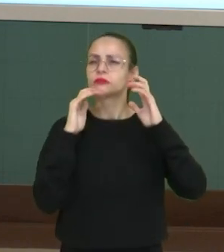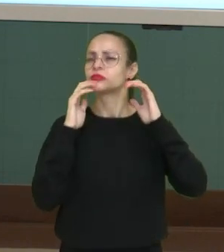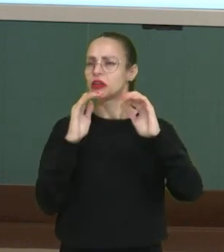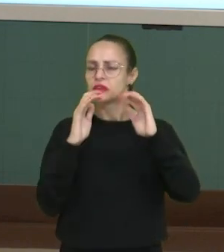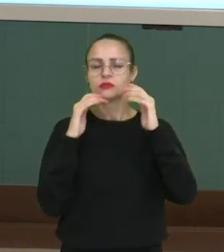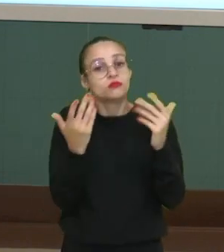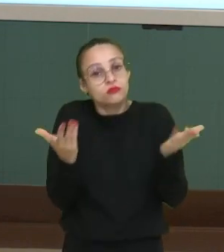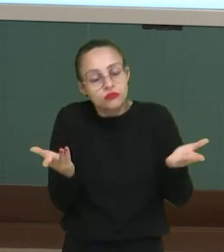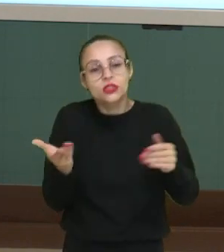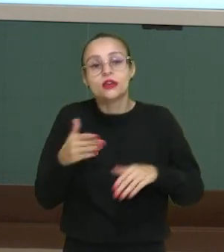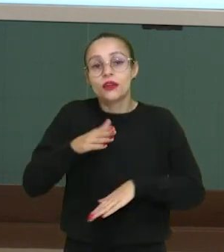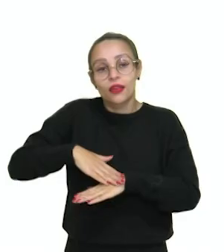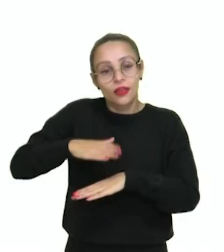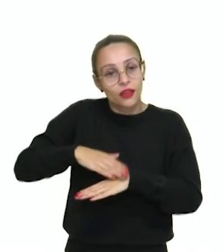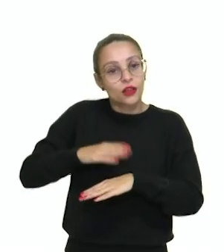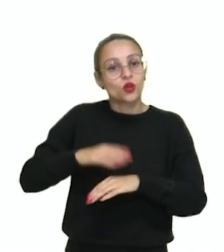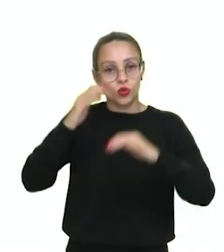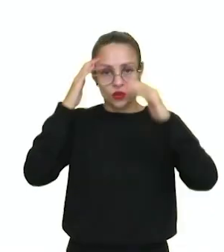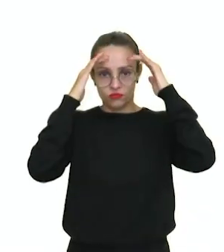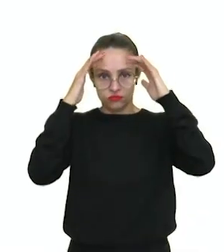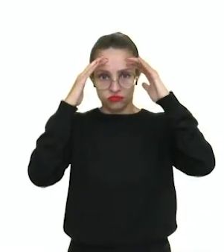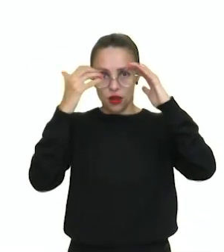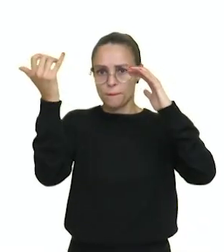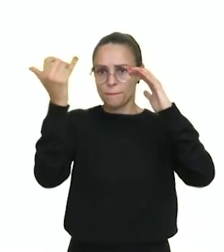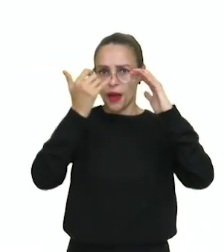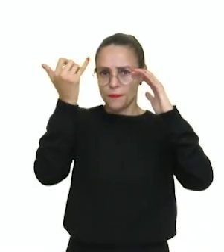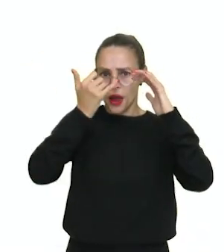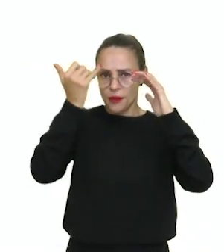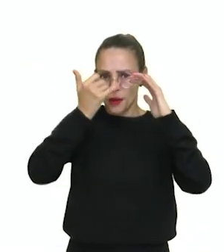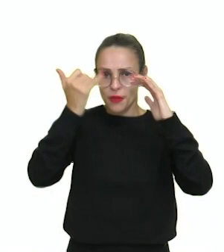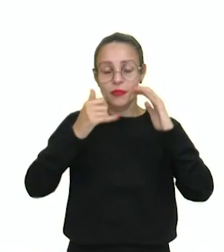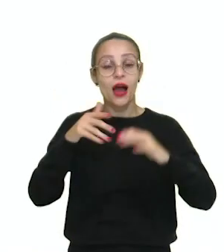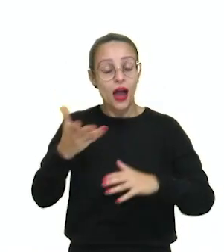é encarregado de receber informações. Você